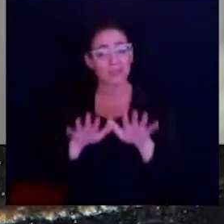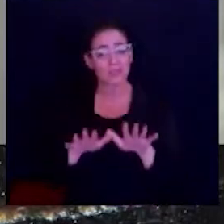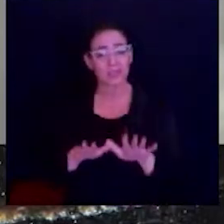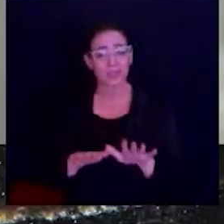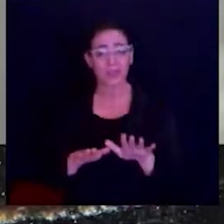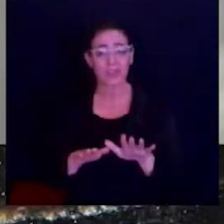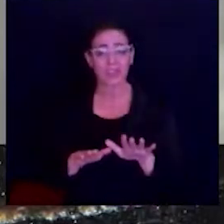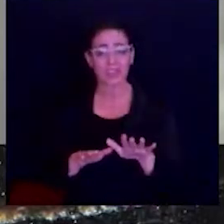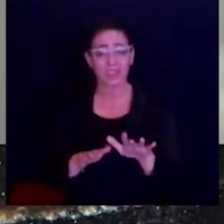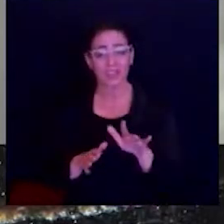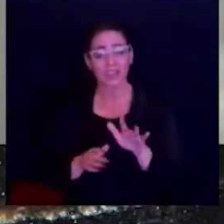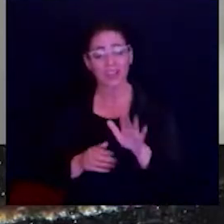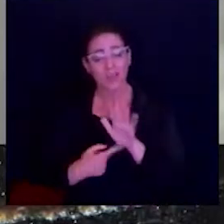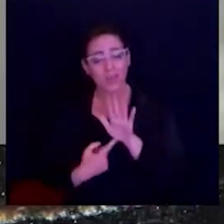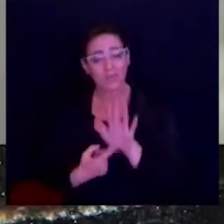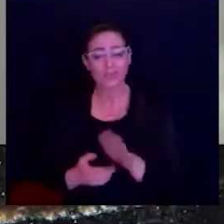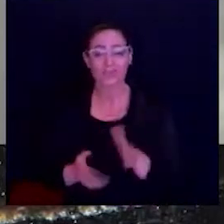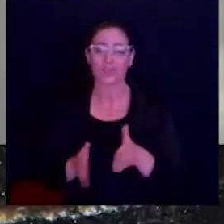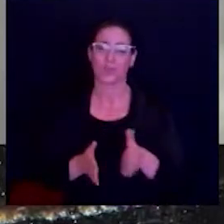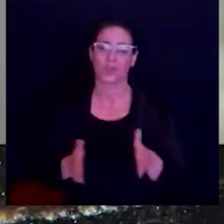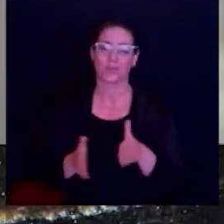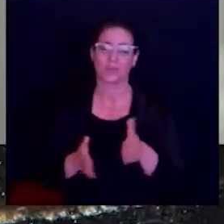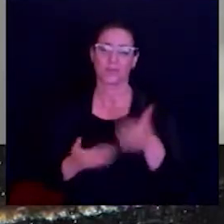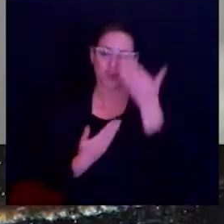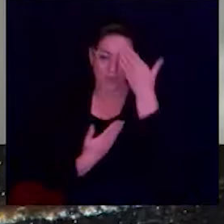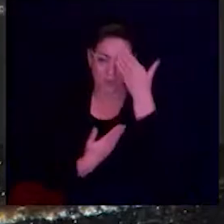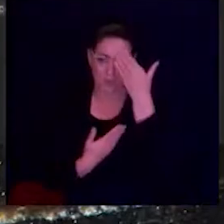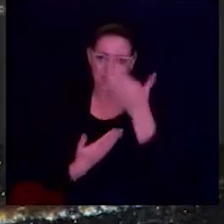nossos caminhos. Meu muito obrigado.